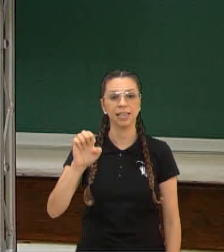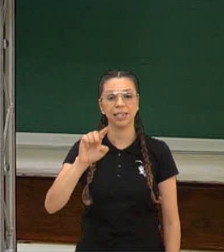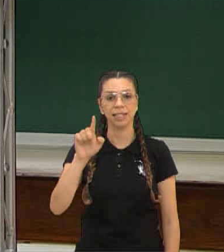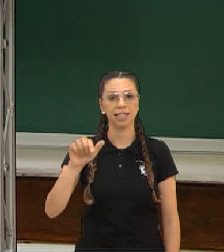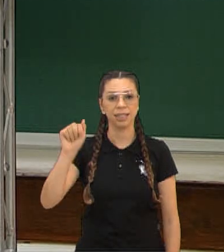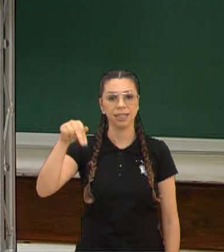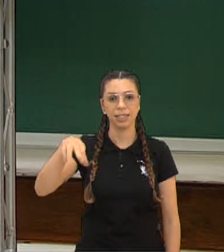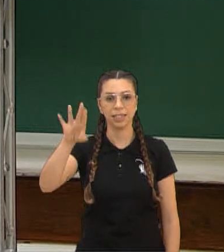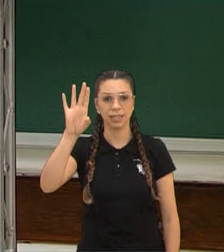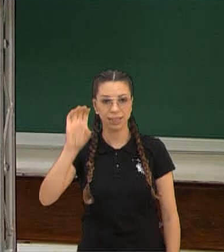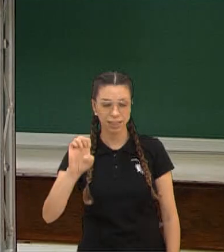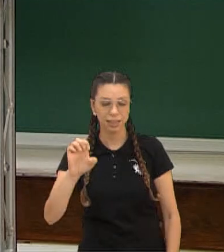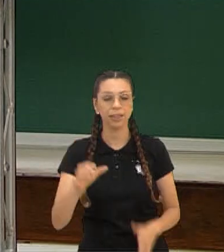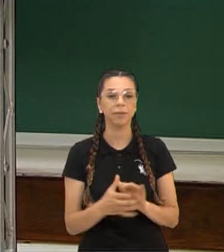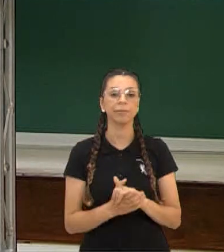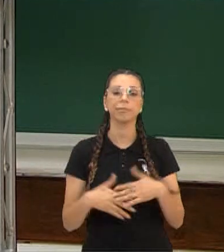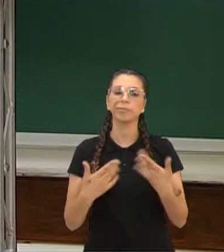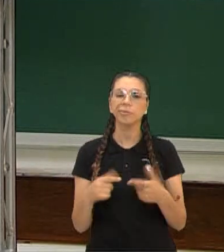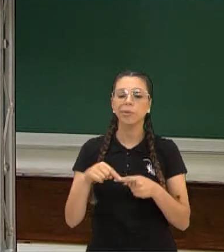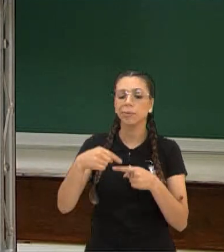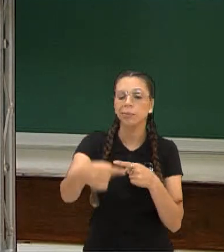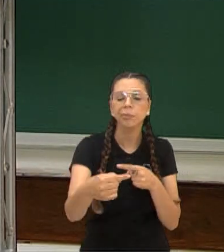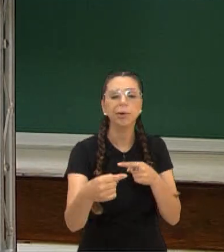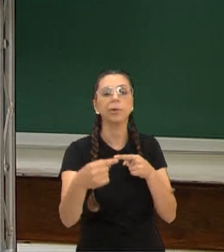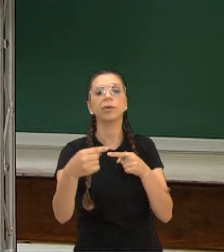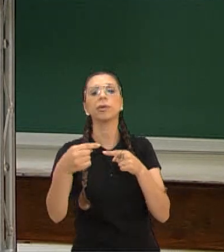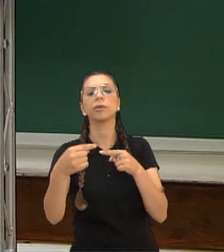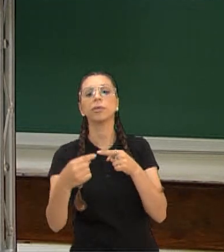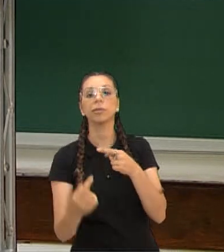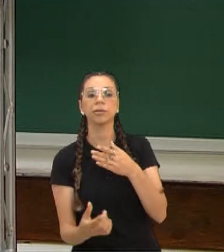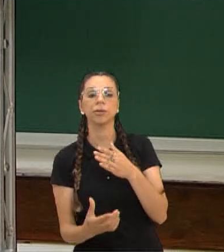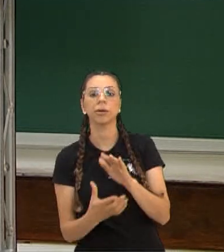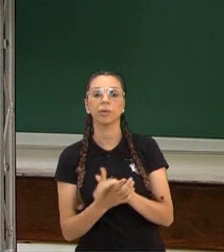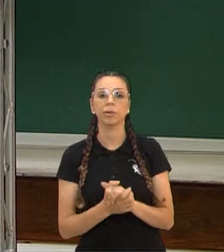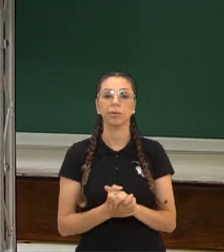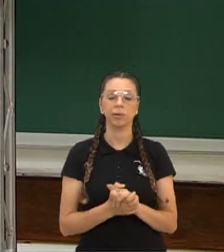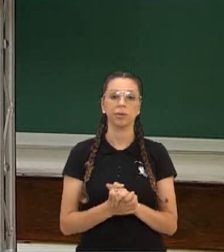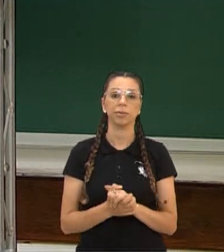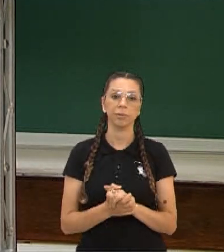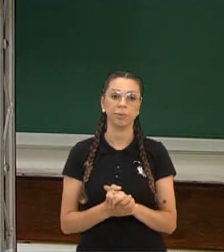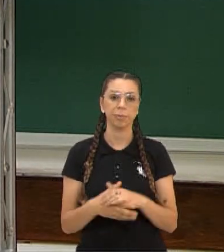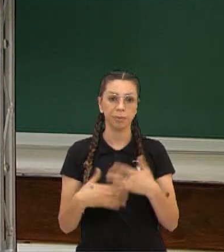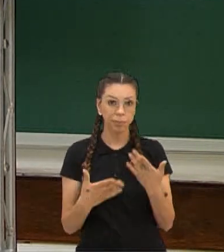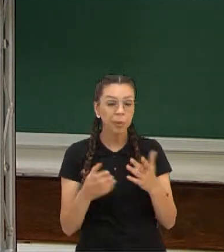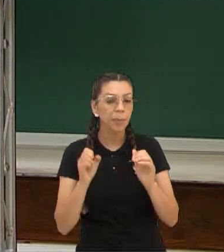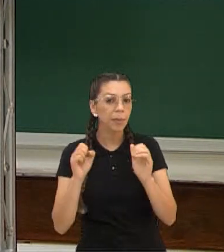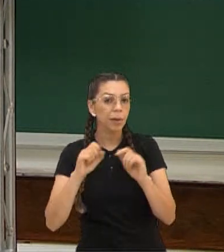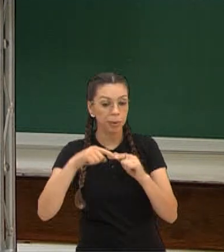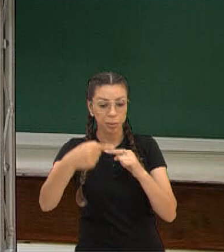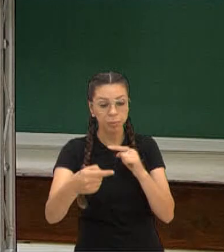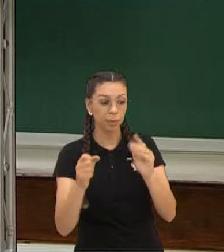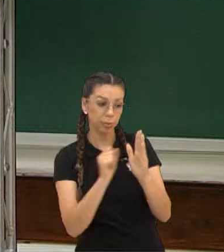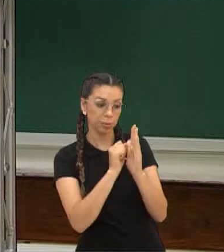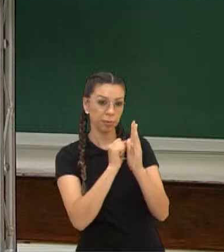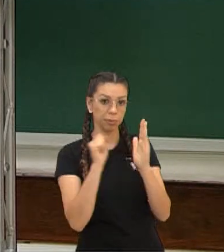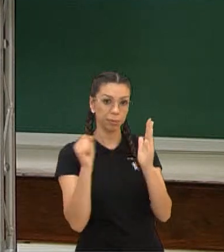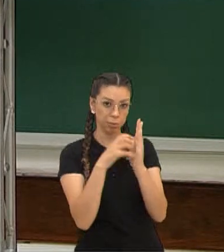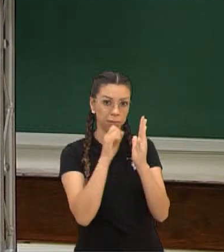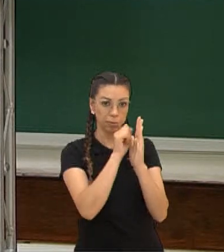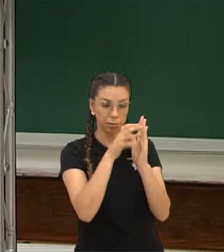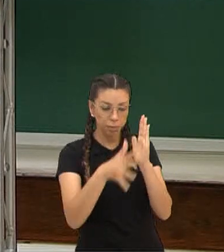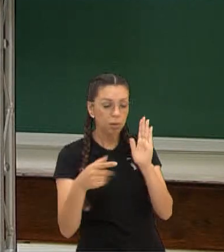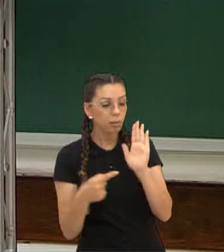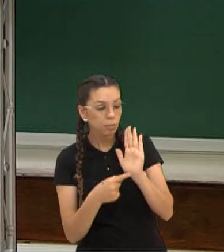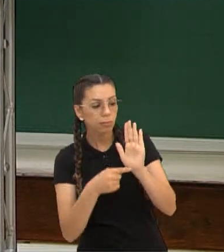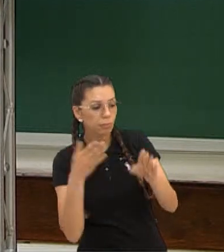no pós-impressionismo, mas você vai ver que o Cézanne tende a uma geometrização, né? Por isso que ele participou da